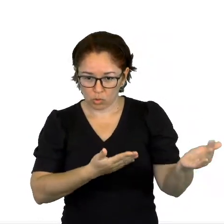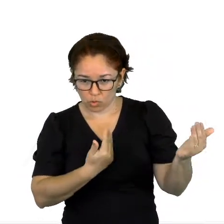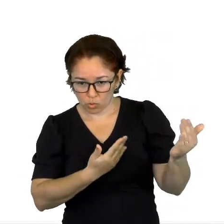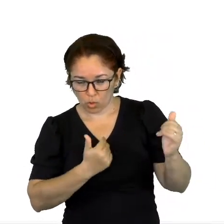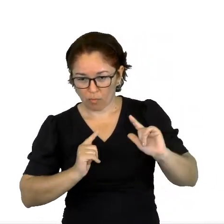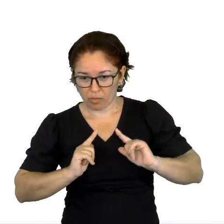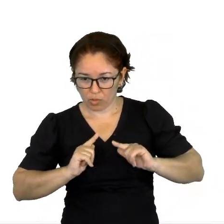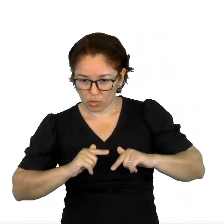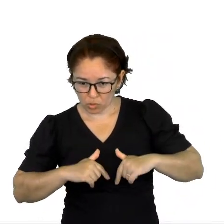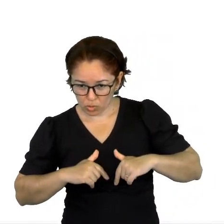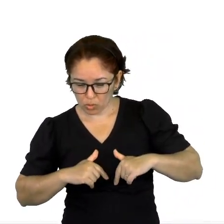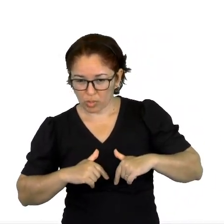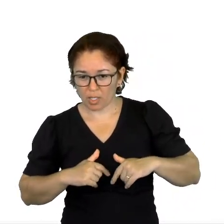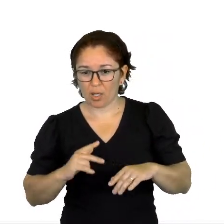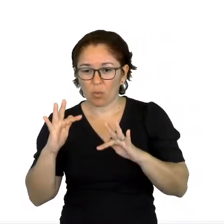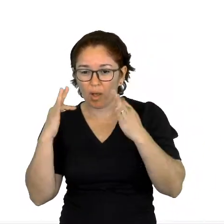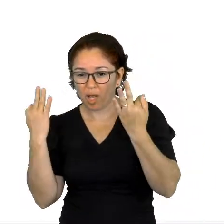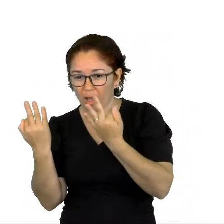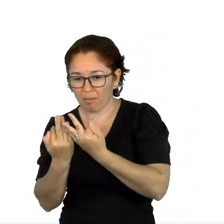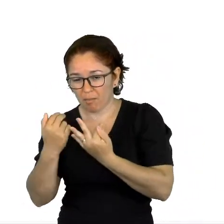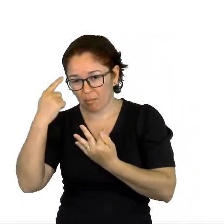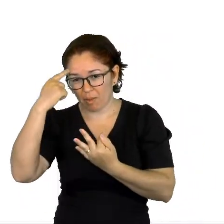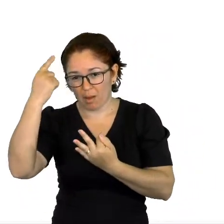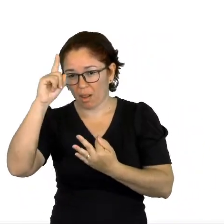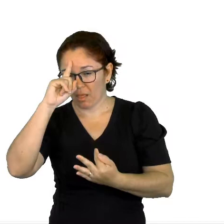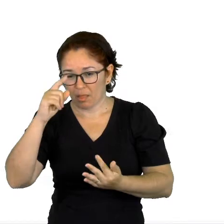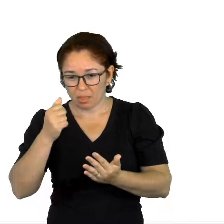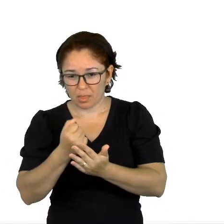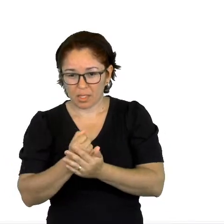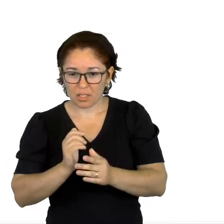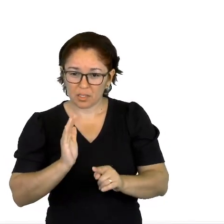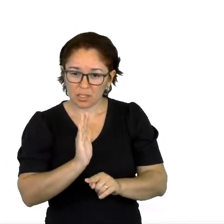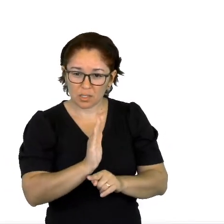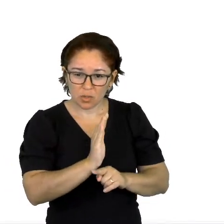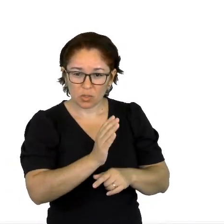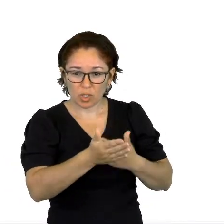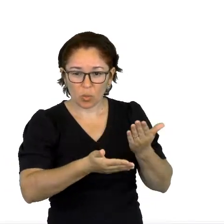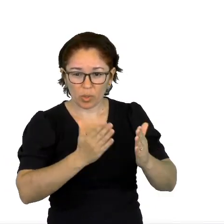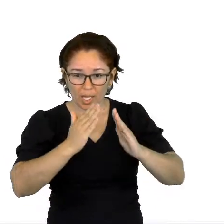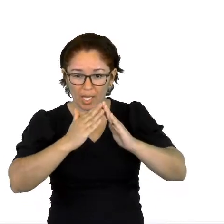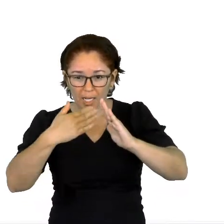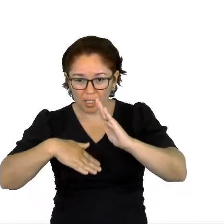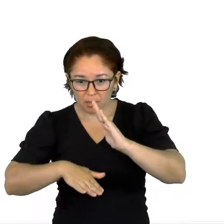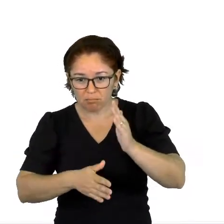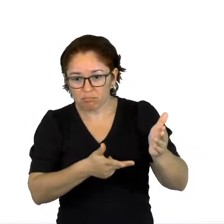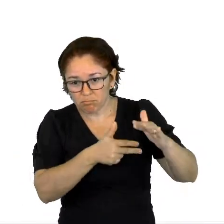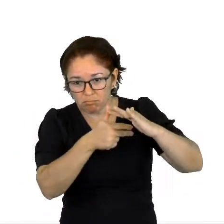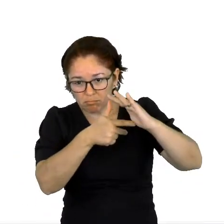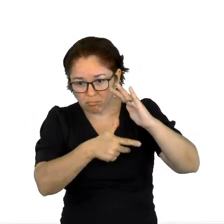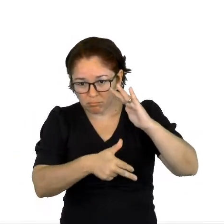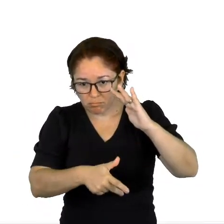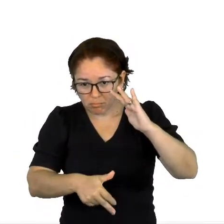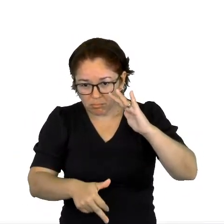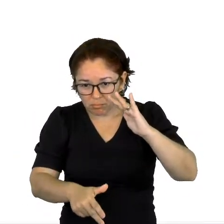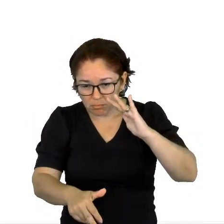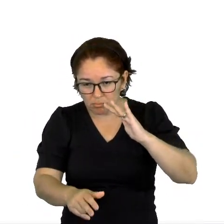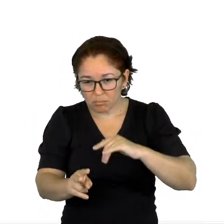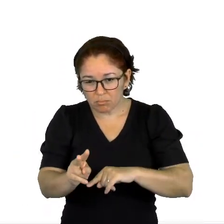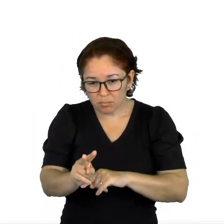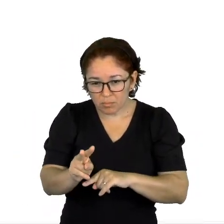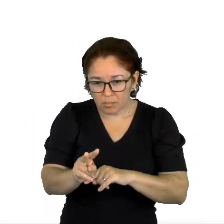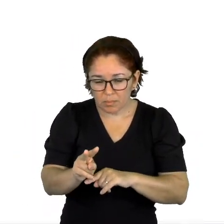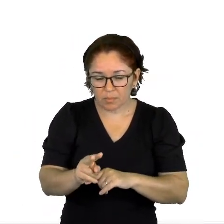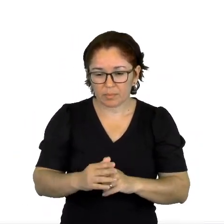quem a família decide ajudar, escondendo-o no porão. A menina passa a cuidar do novo